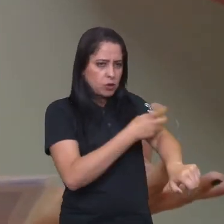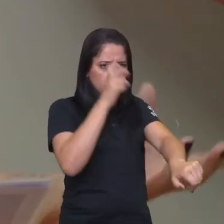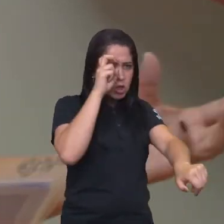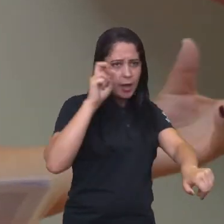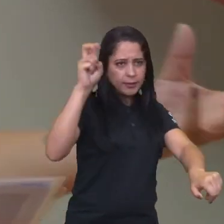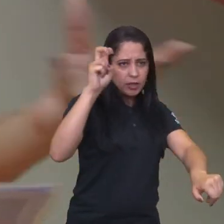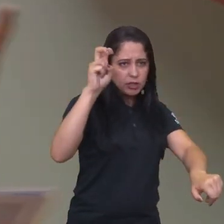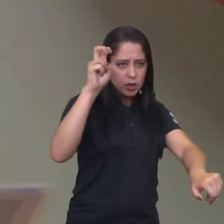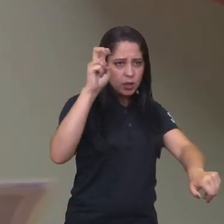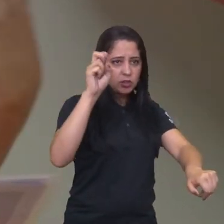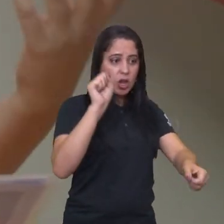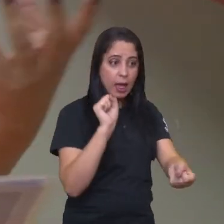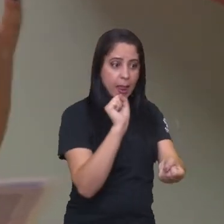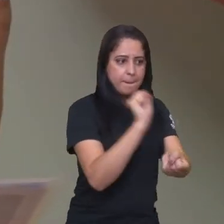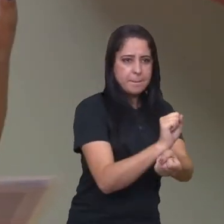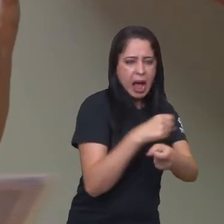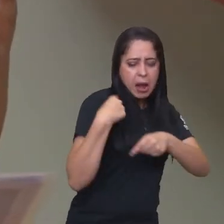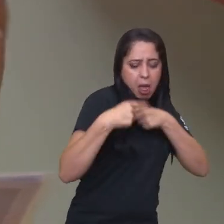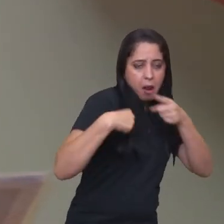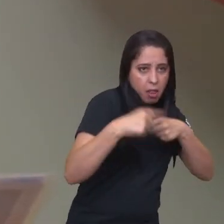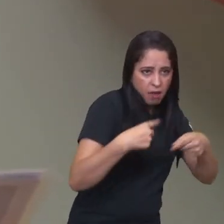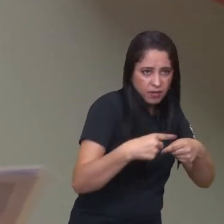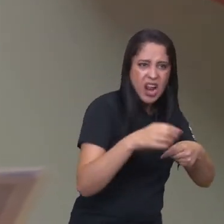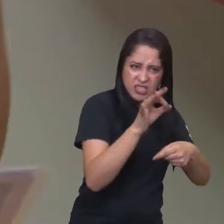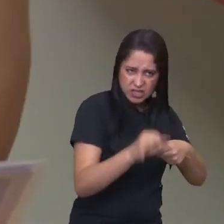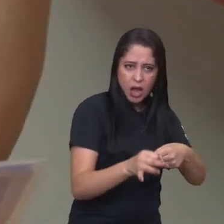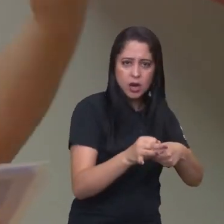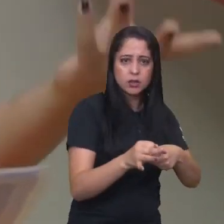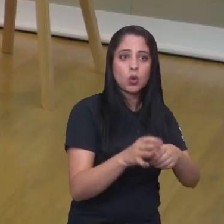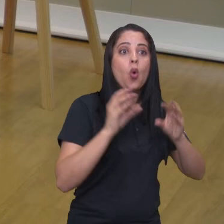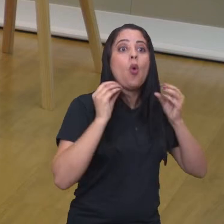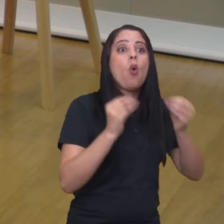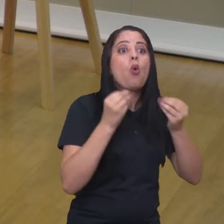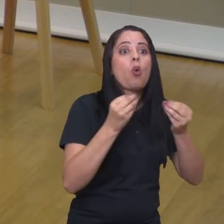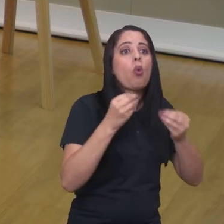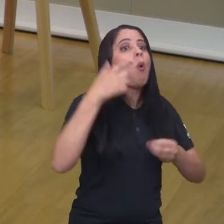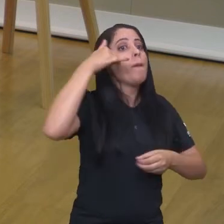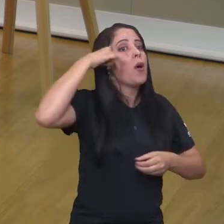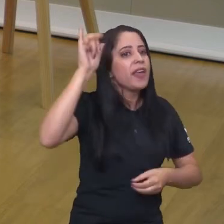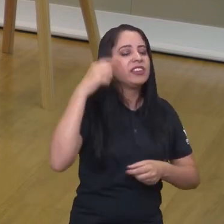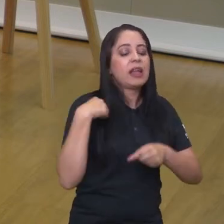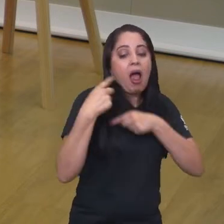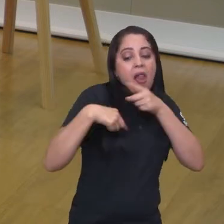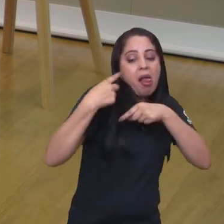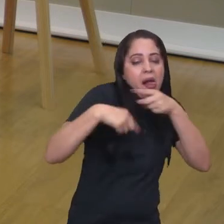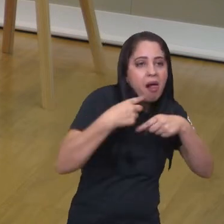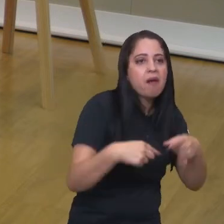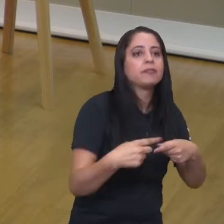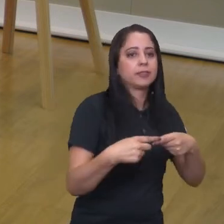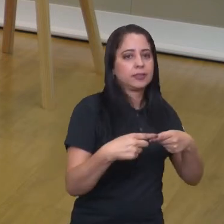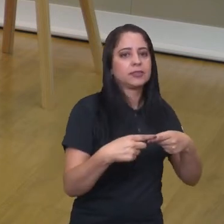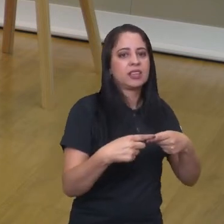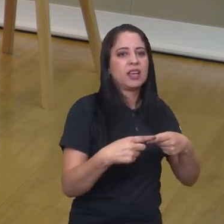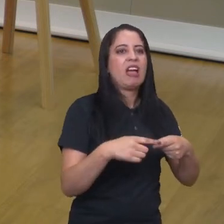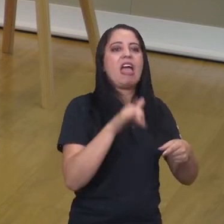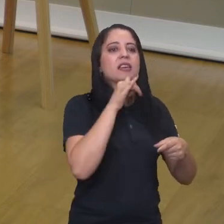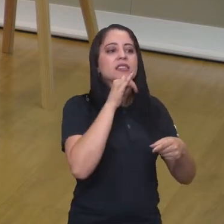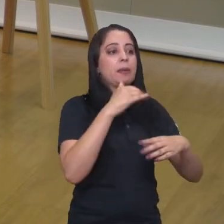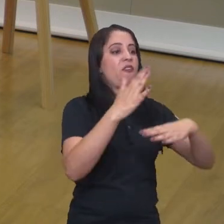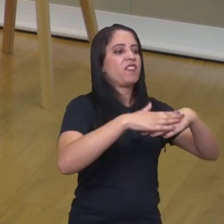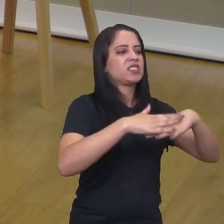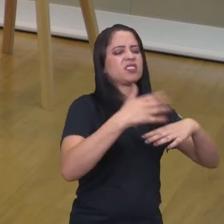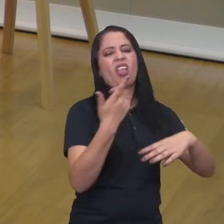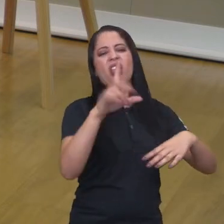procrastinar. Quando ela não desenvolve a inteligência emocional, ela procrastina mais. Então, como evitar esse tal dessa procrastinação, que